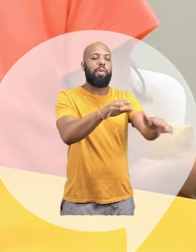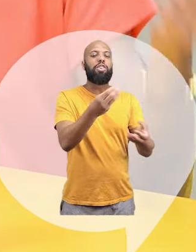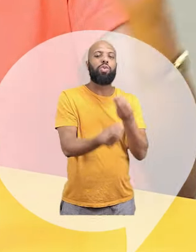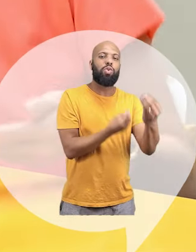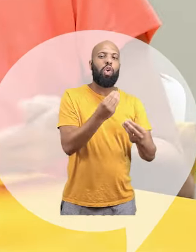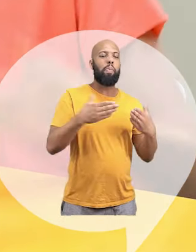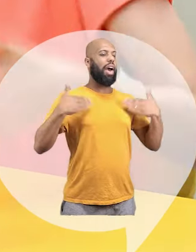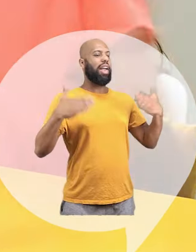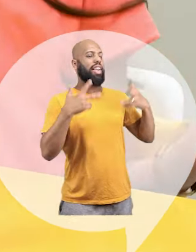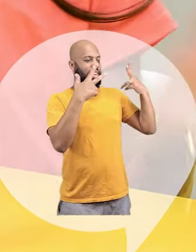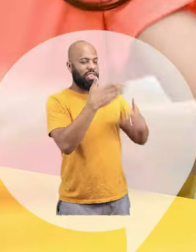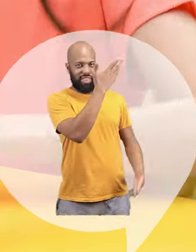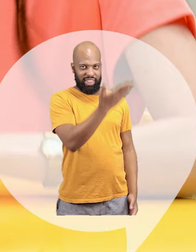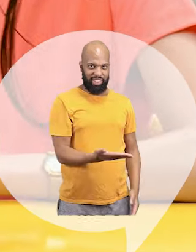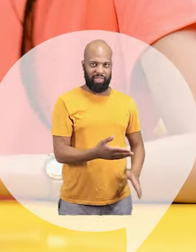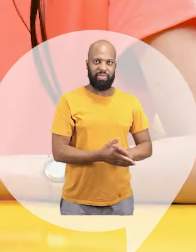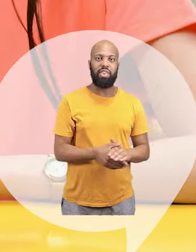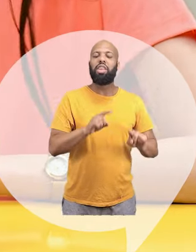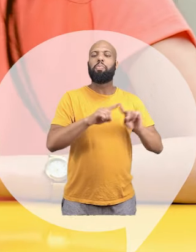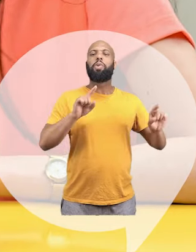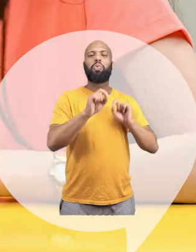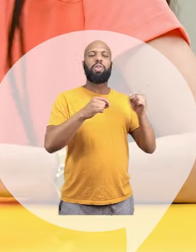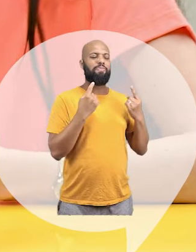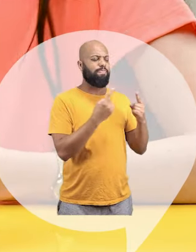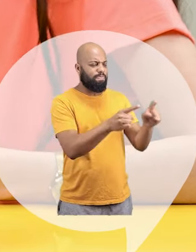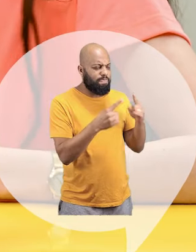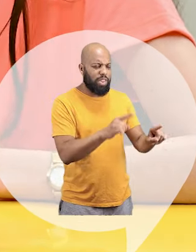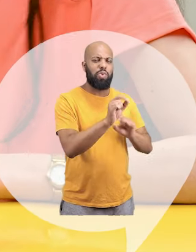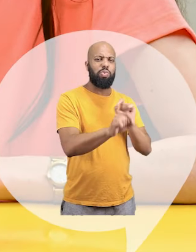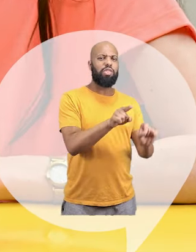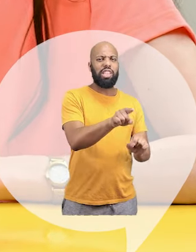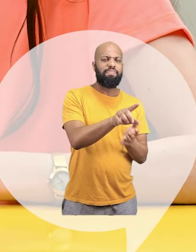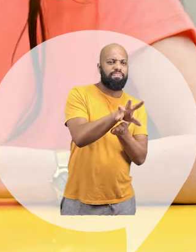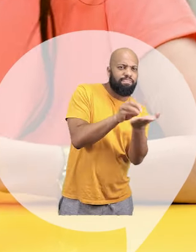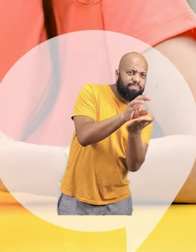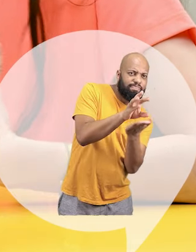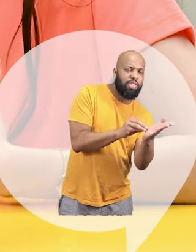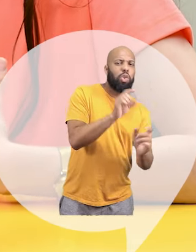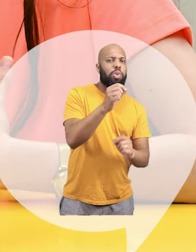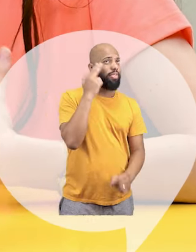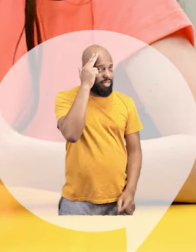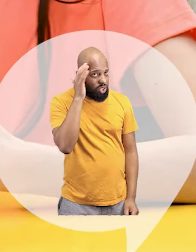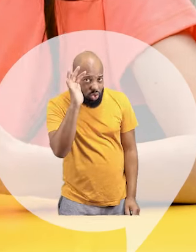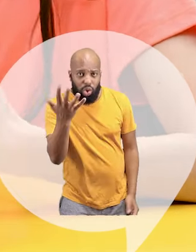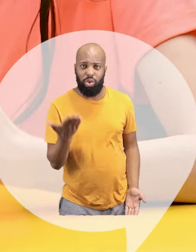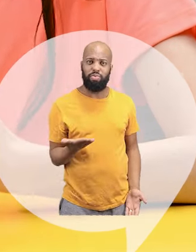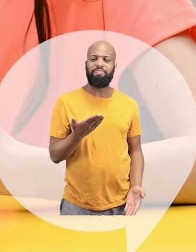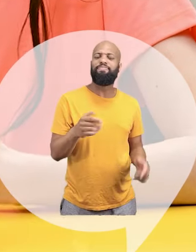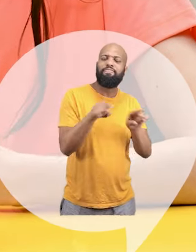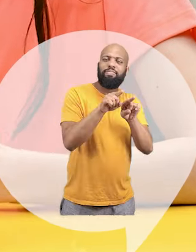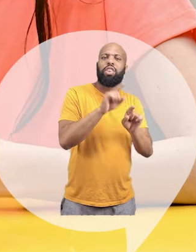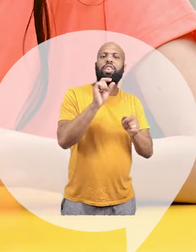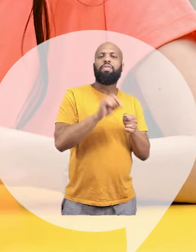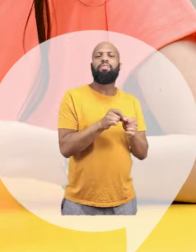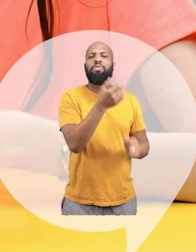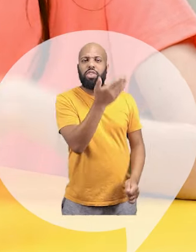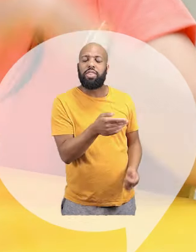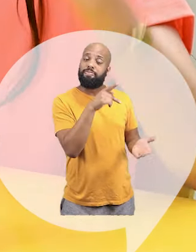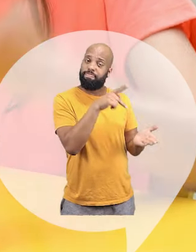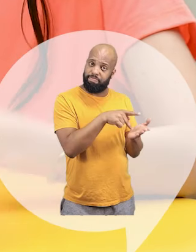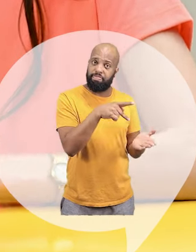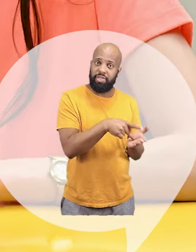simpática como ser alegria mas o que que te move Quem que te inspira que sonho é esse assim né